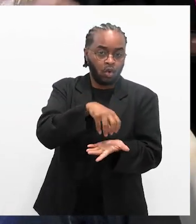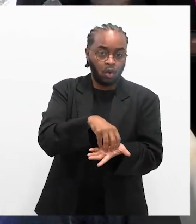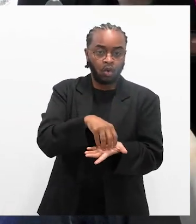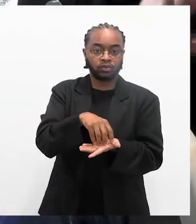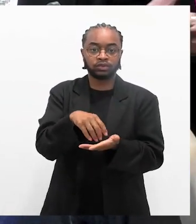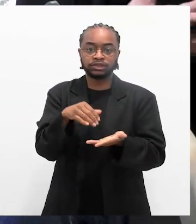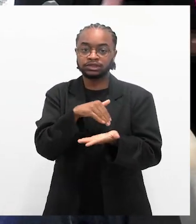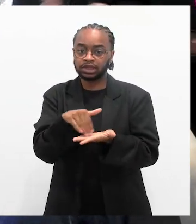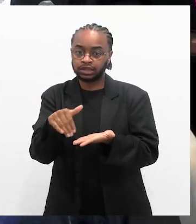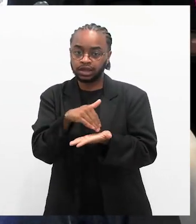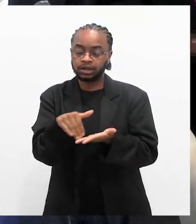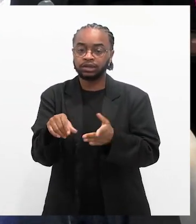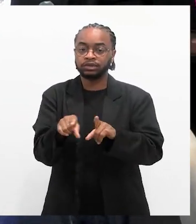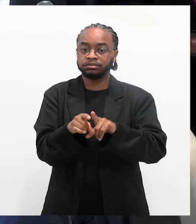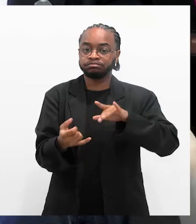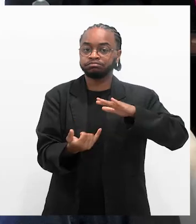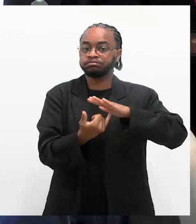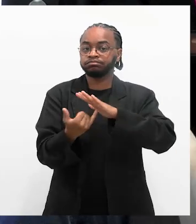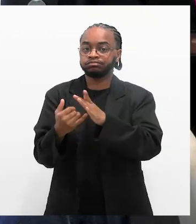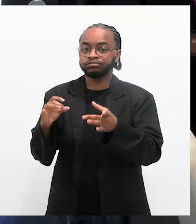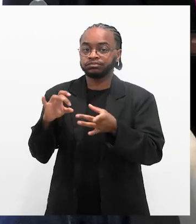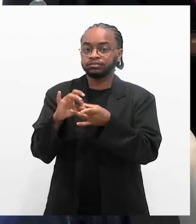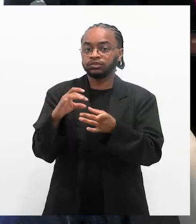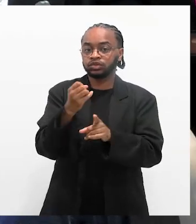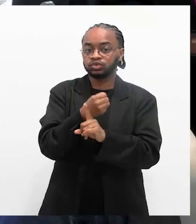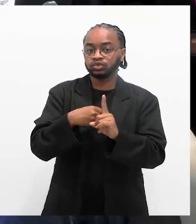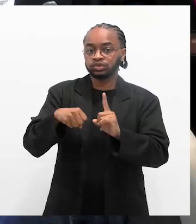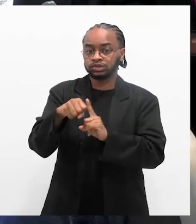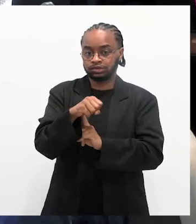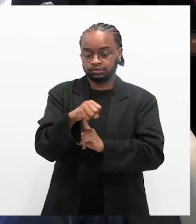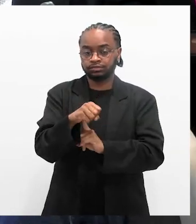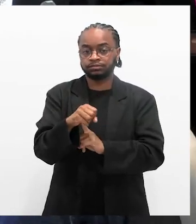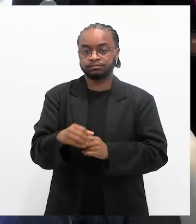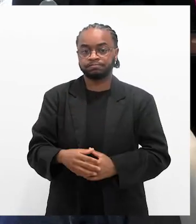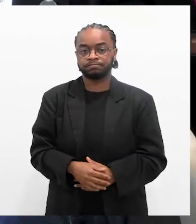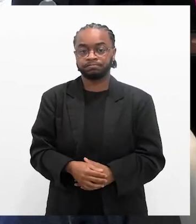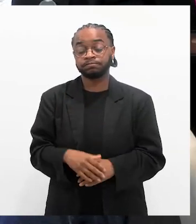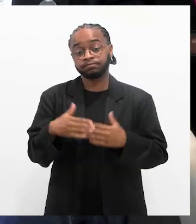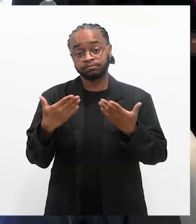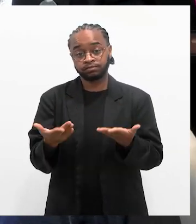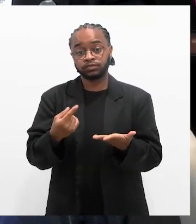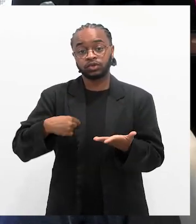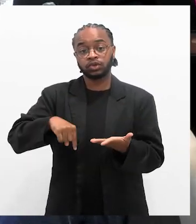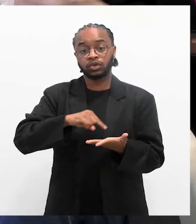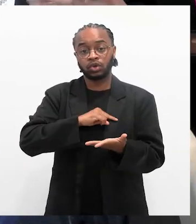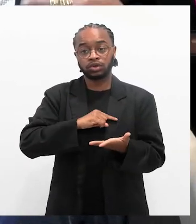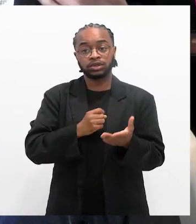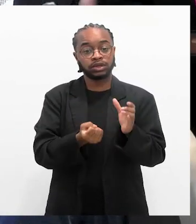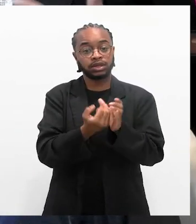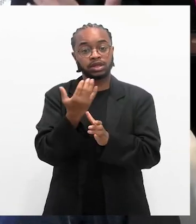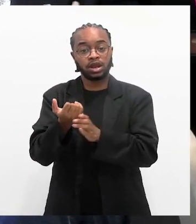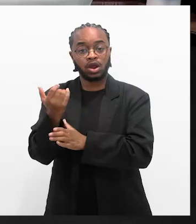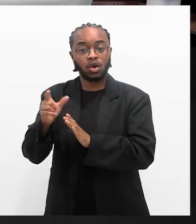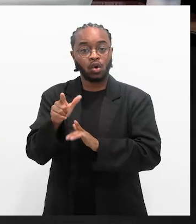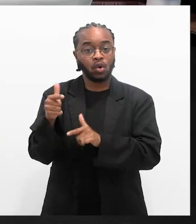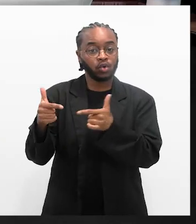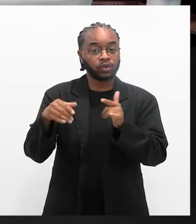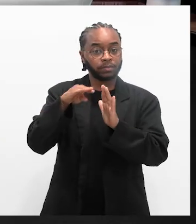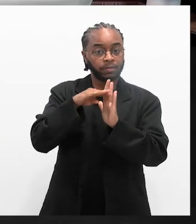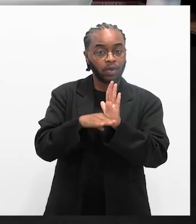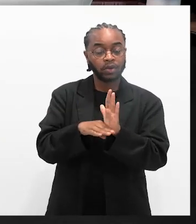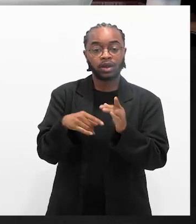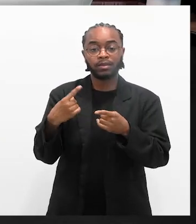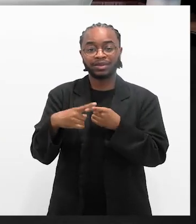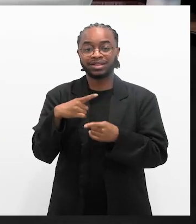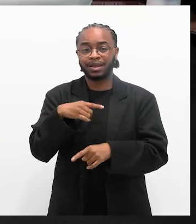parte, secretarias, né, e entidades da sociedade civil, né? Então, nós desenvolvemos muitas outras